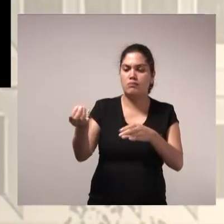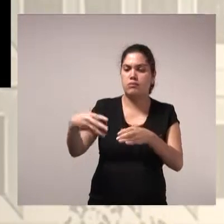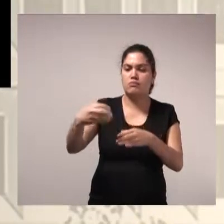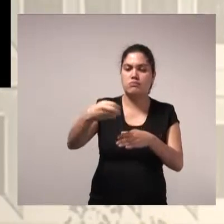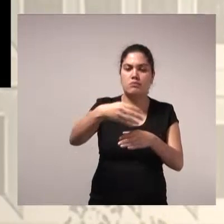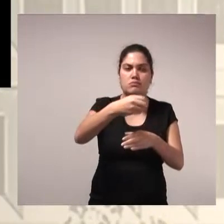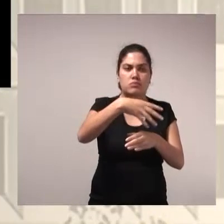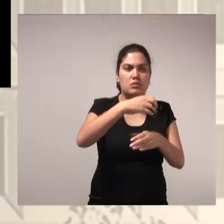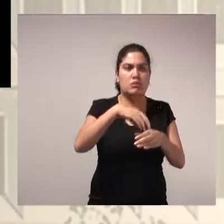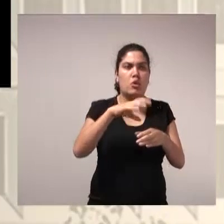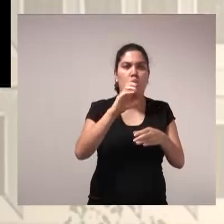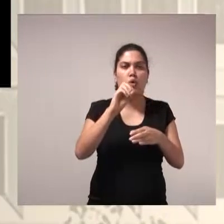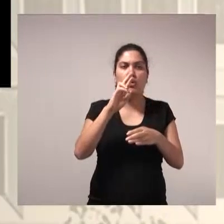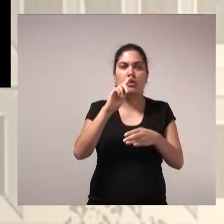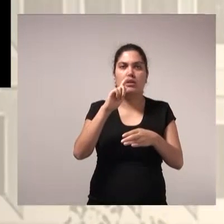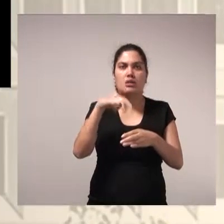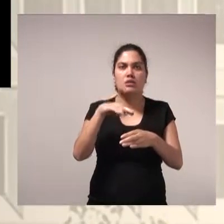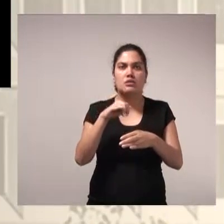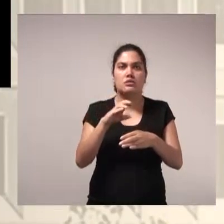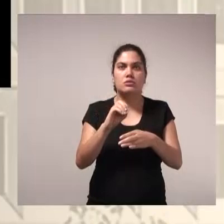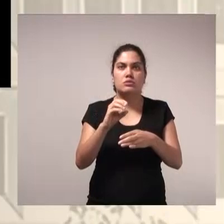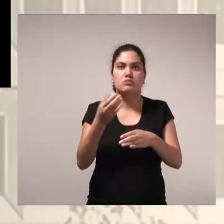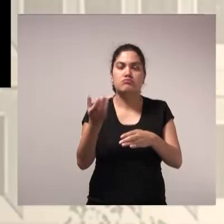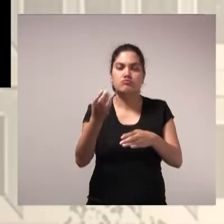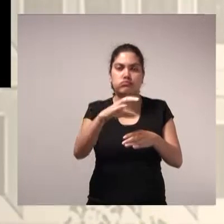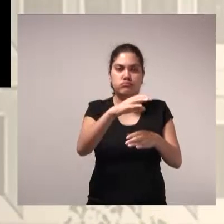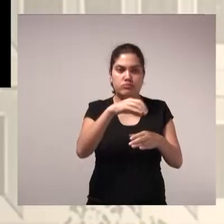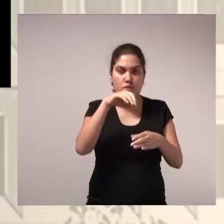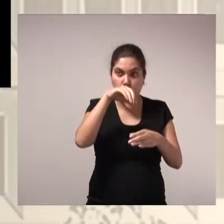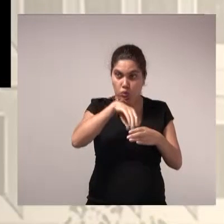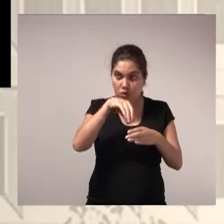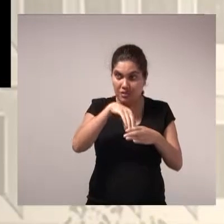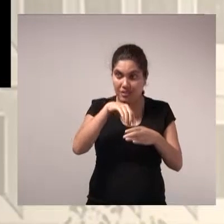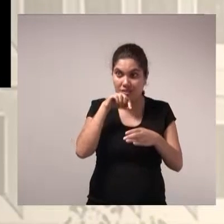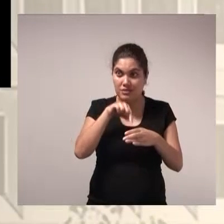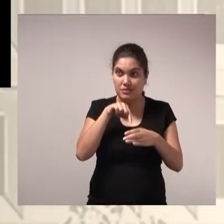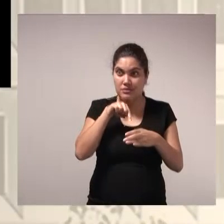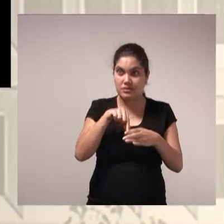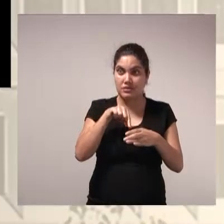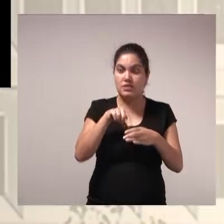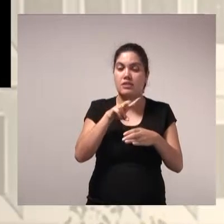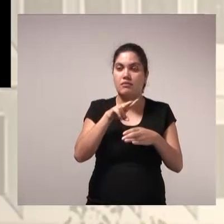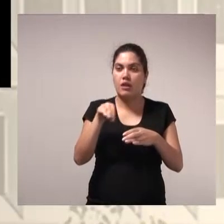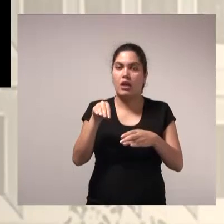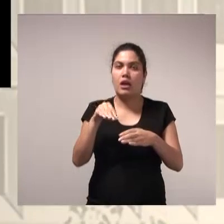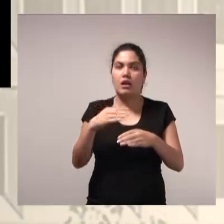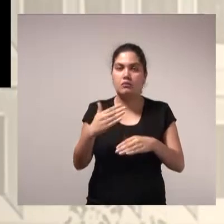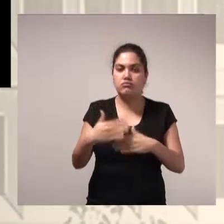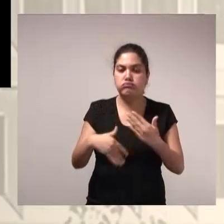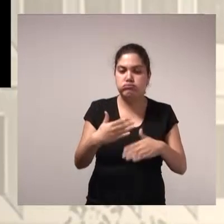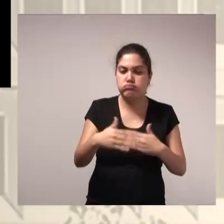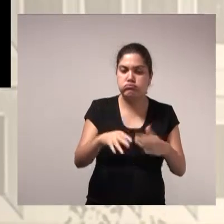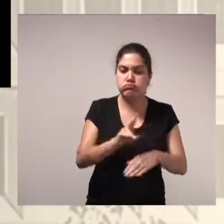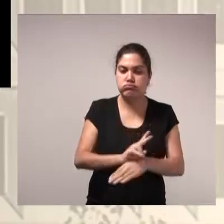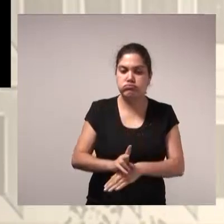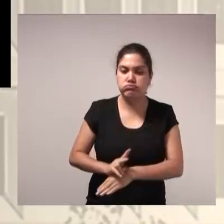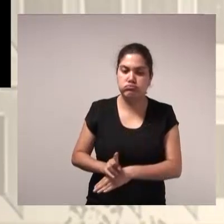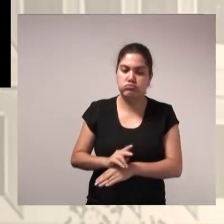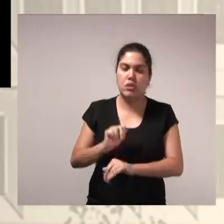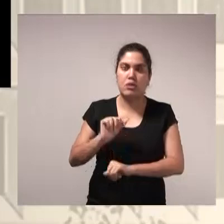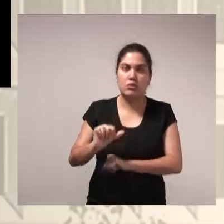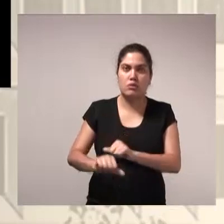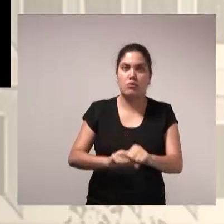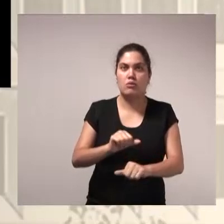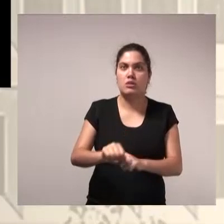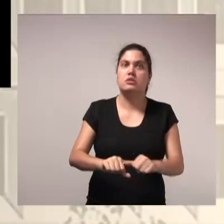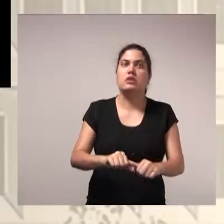vegetais e orgânicos do Senado são levados para essa composteira e são tratados lá. Ali é feito, então, a transformação